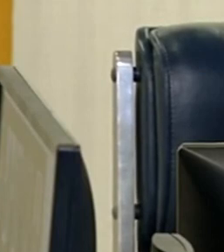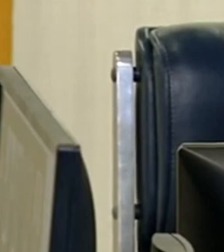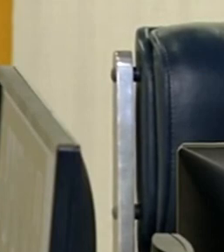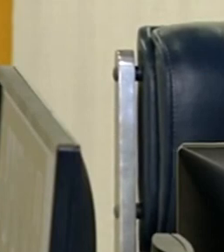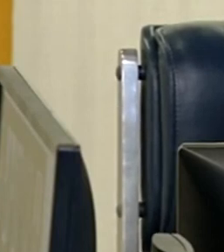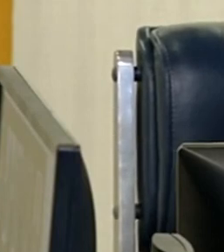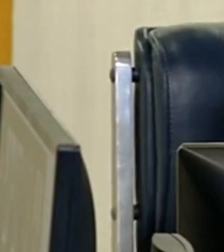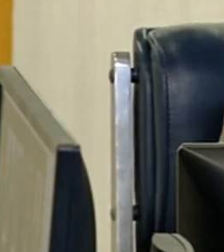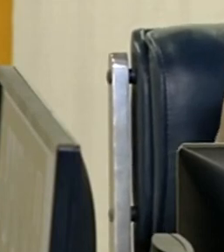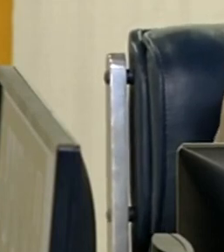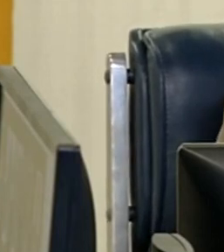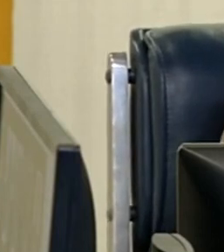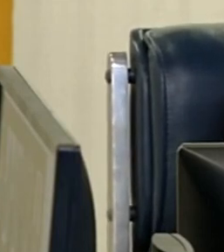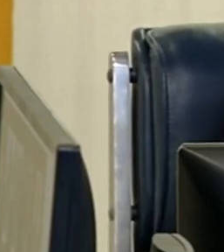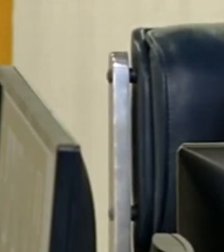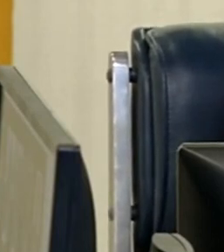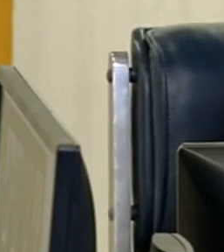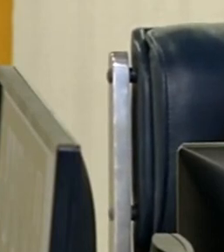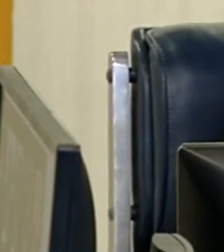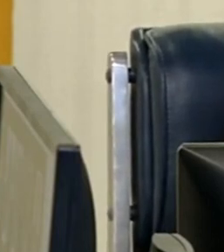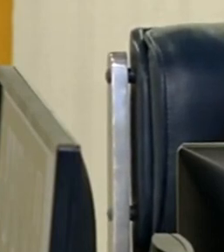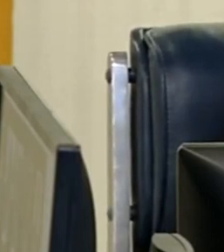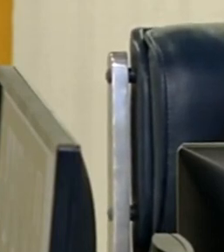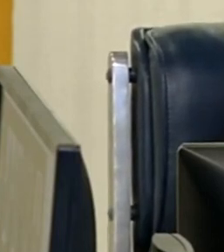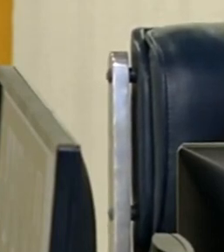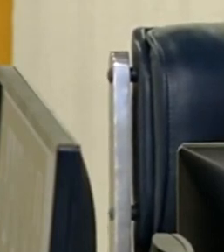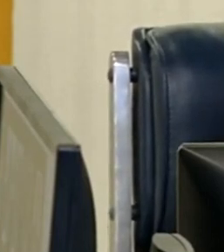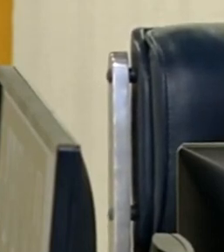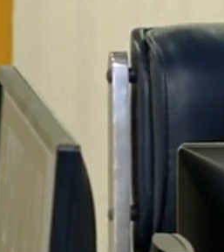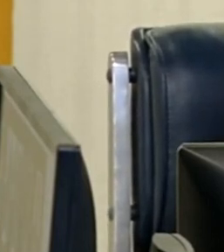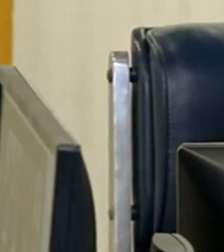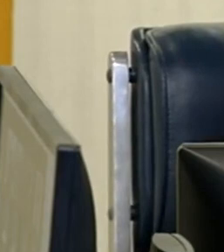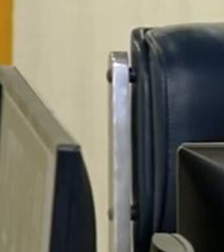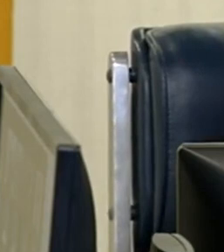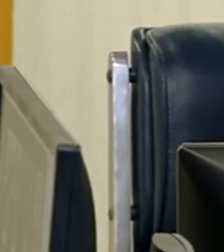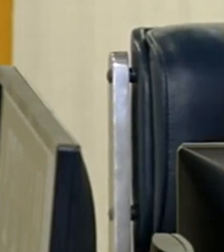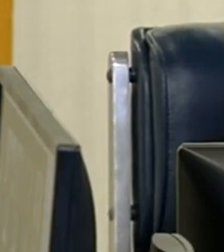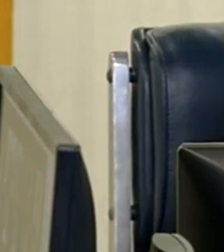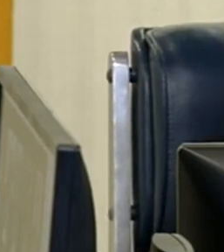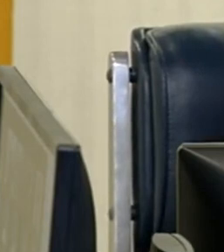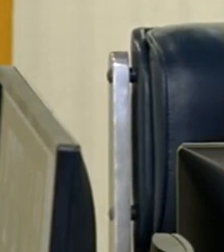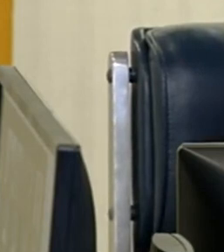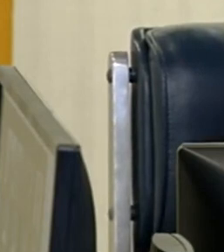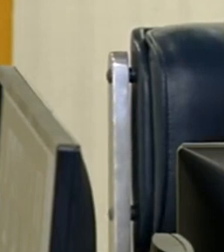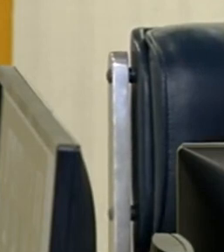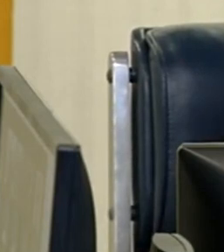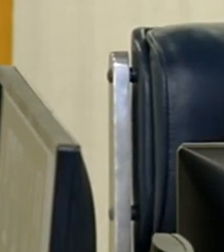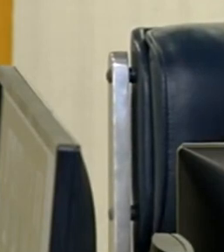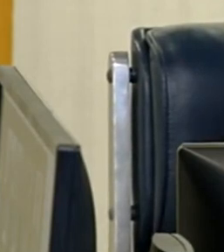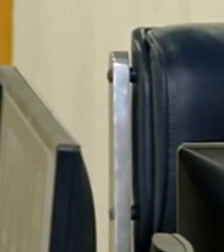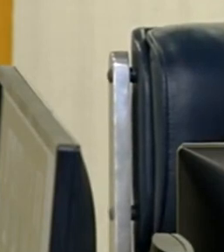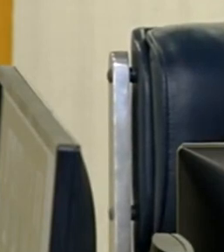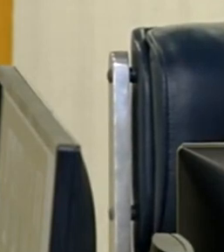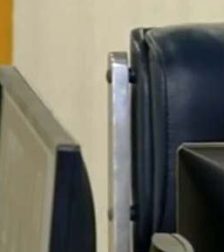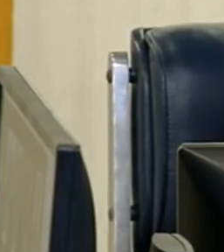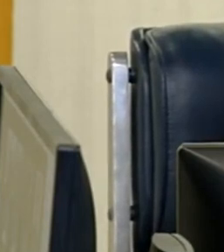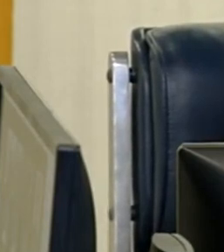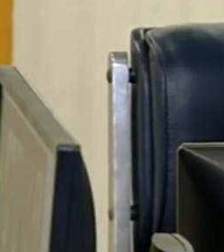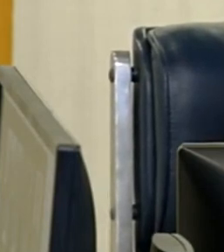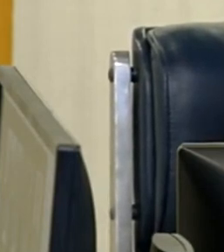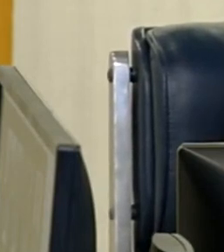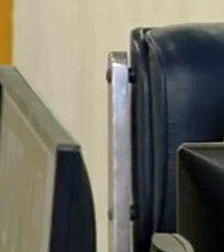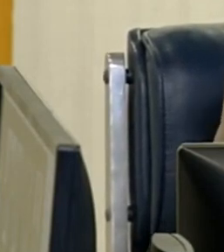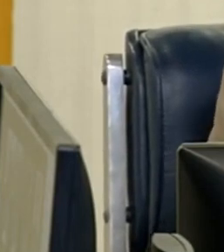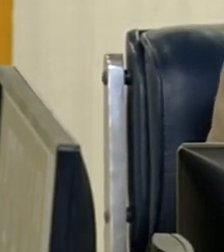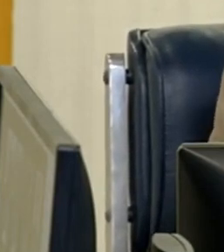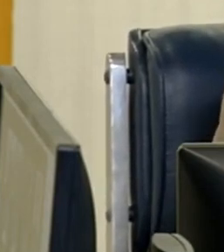Menezes, coordenador-geral da Agência Senado, o senhor Celso Cavalcante, diretor da Rádio Senado, a senhora Valéria Ribeiro, diretora da Agência Senado, no